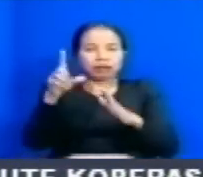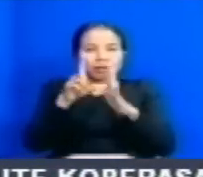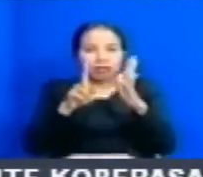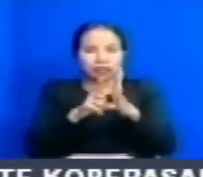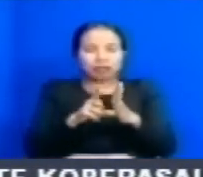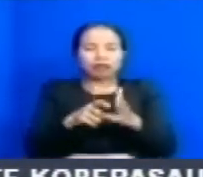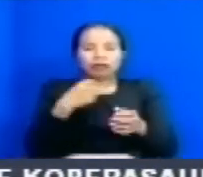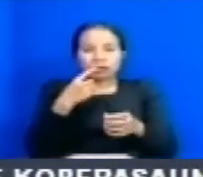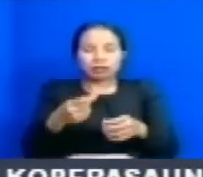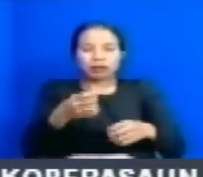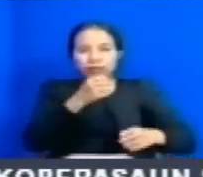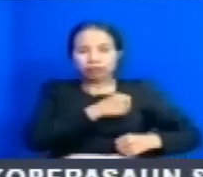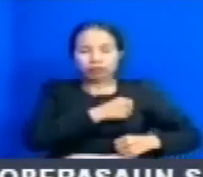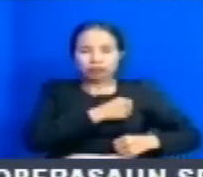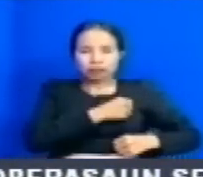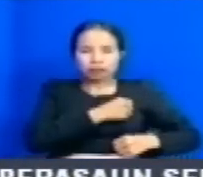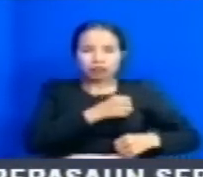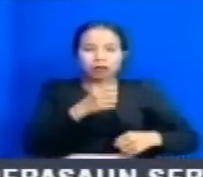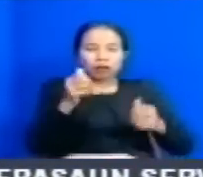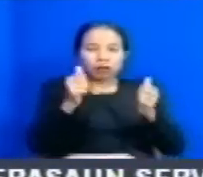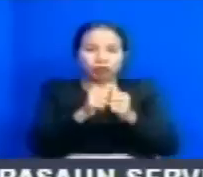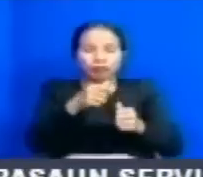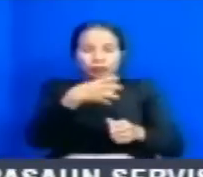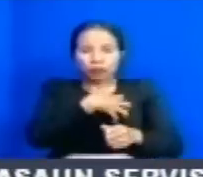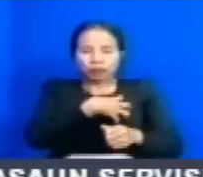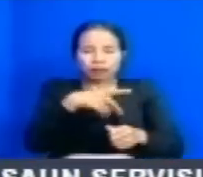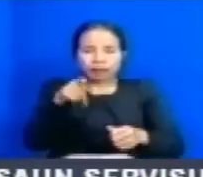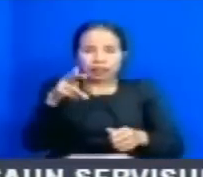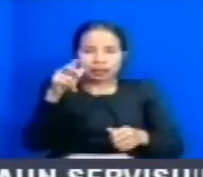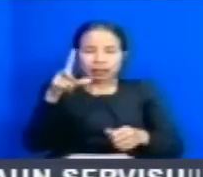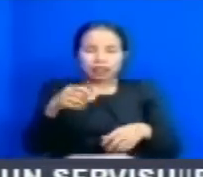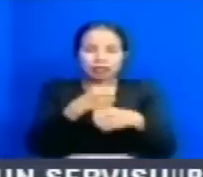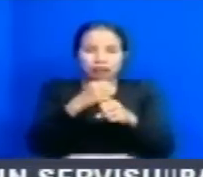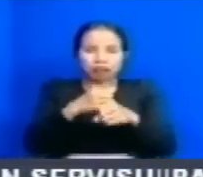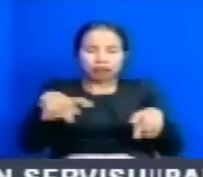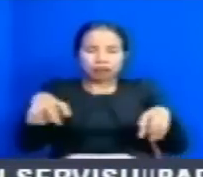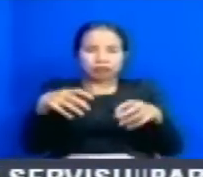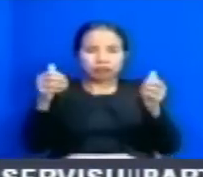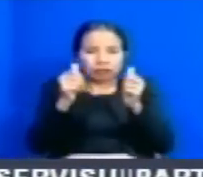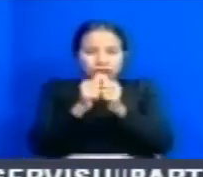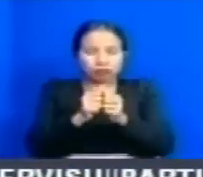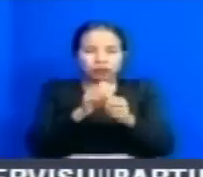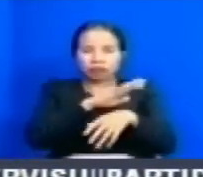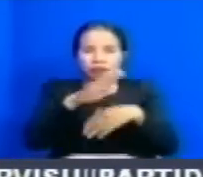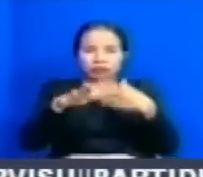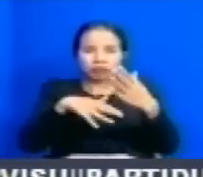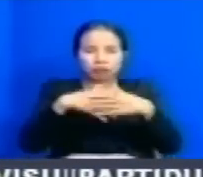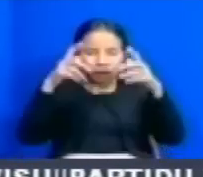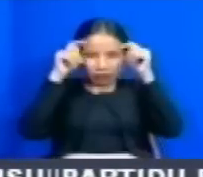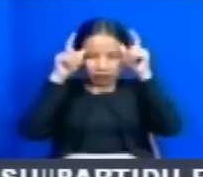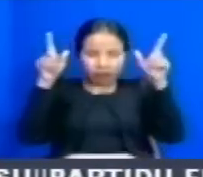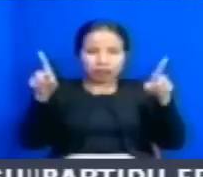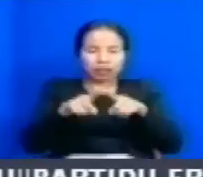que autoriza a Força de Defesa Timor-Leste ao Penitelli a atuar a operação conjunta e a território nacional,